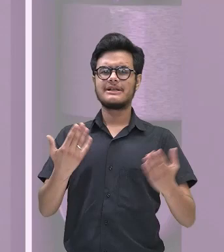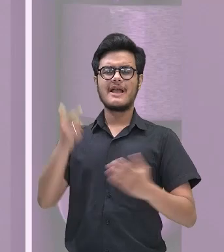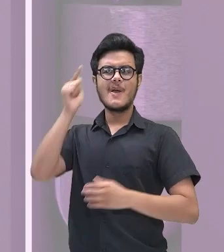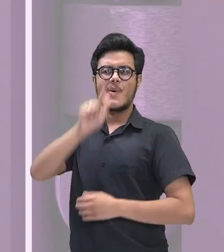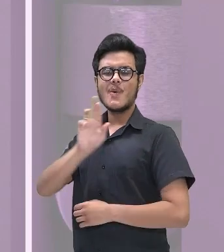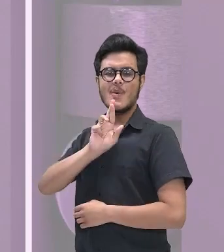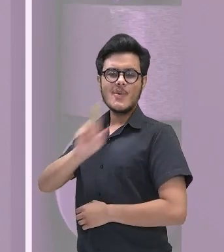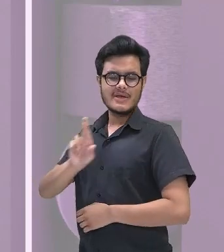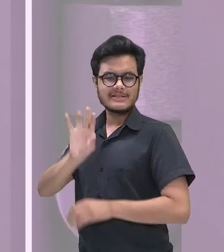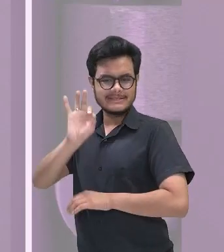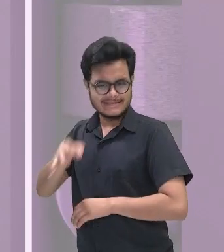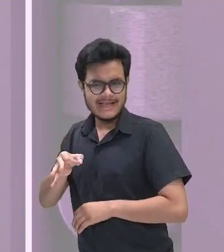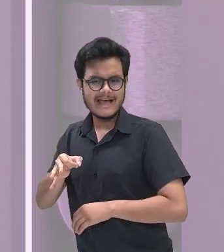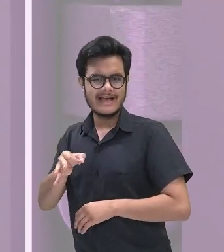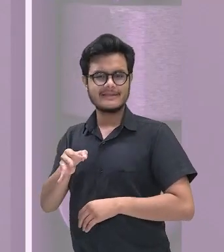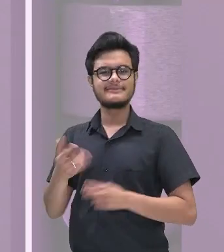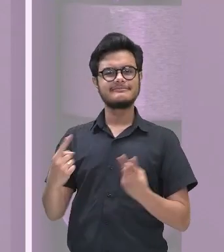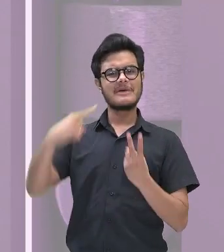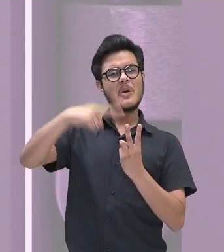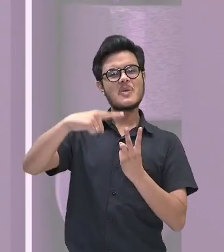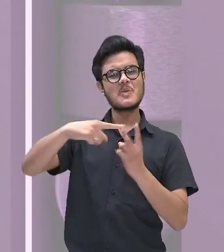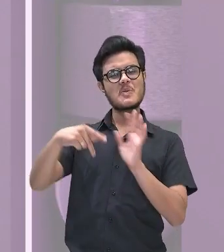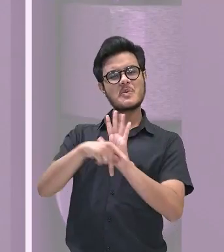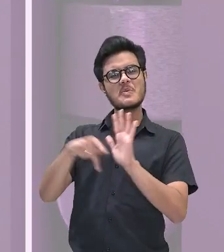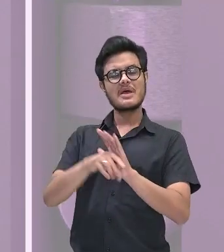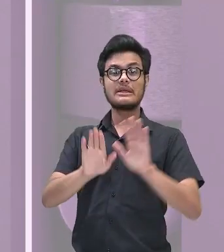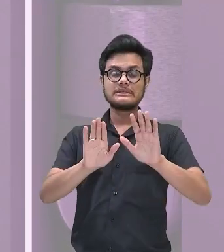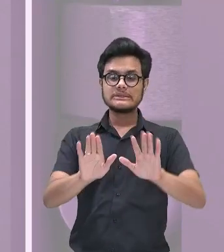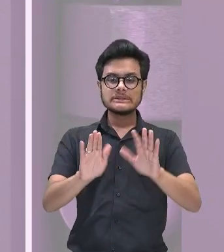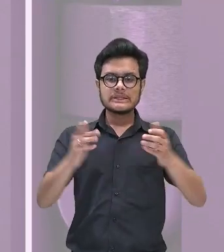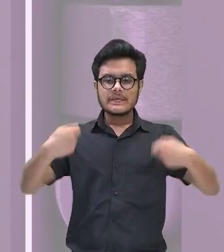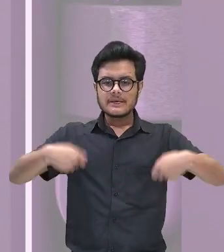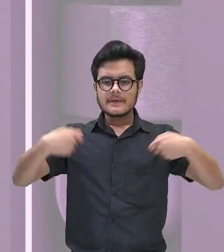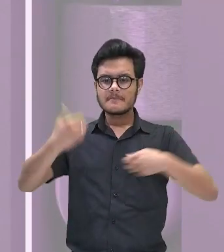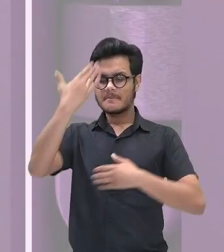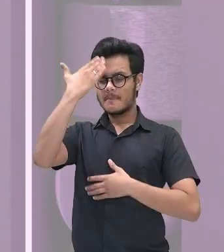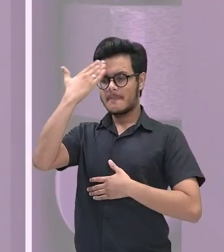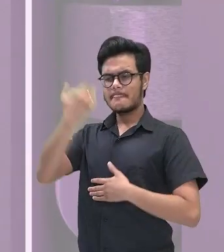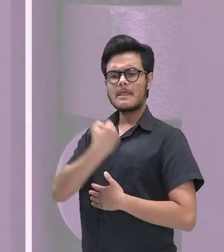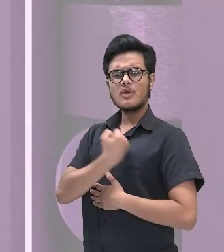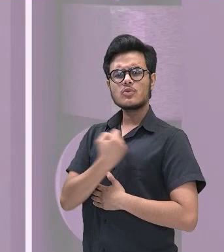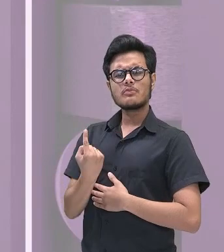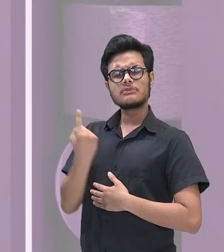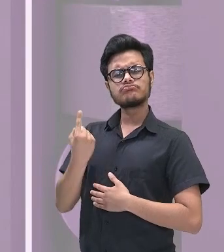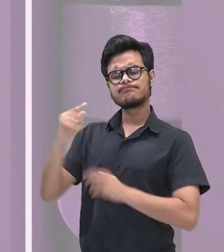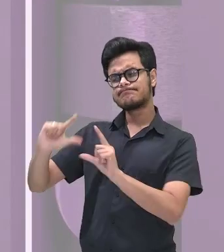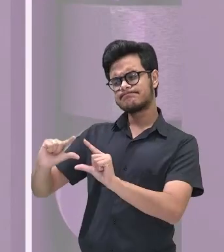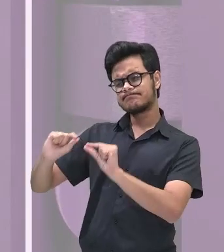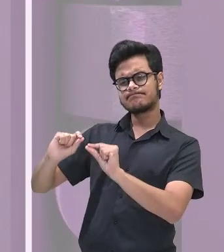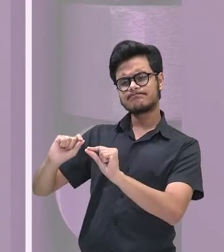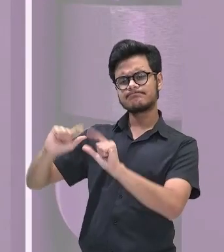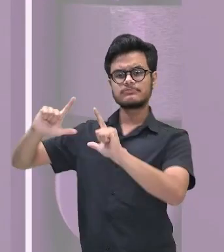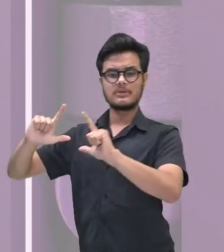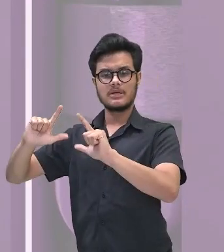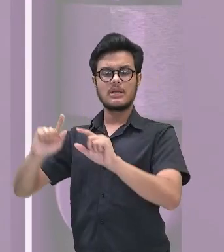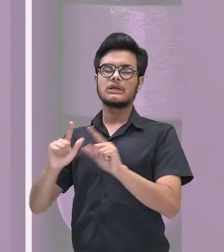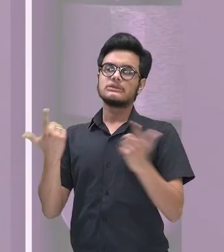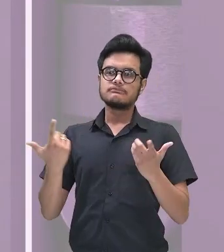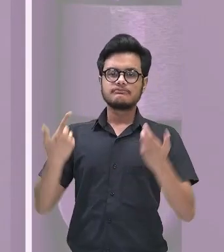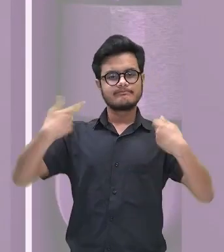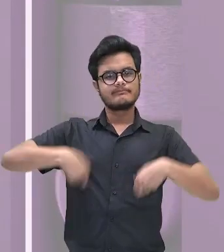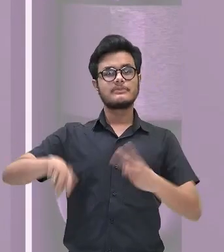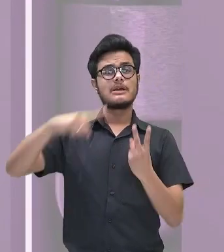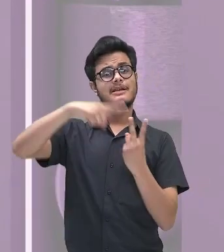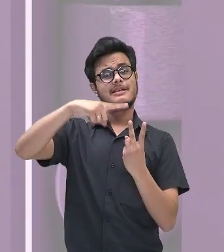tirar aquele númerozinho lá do seu resultado. Então você tem que saber se um número é maior do que o outro, considerando eles dentro do